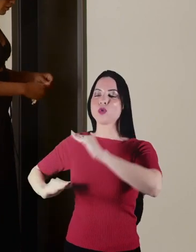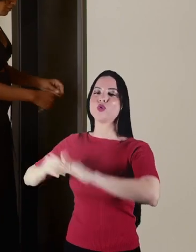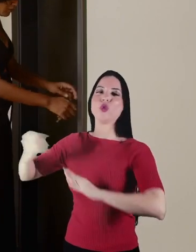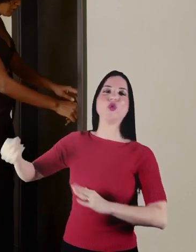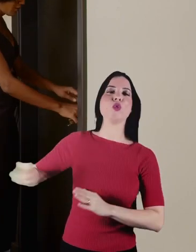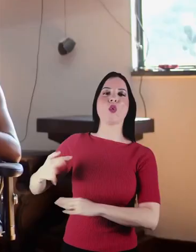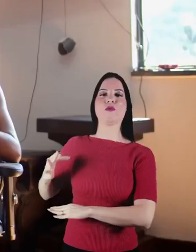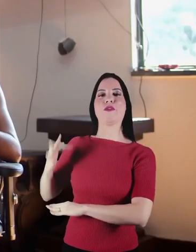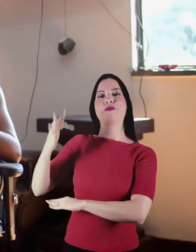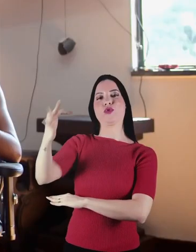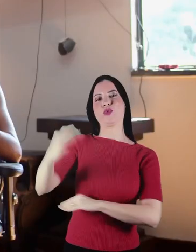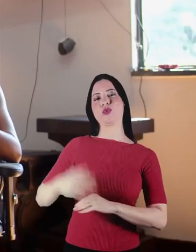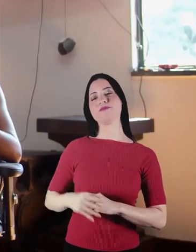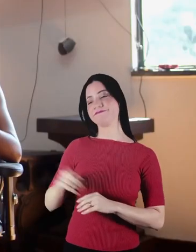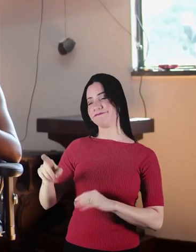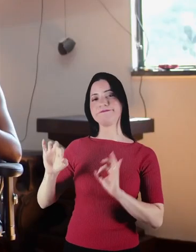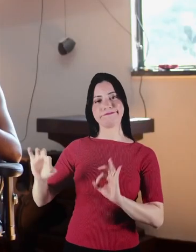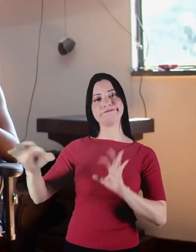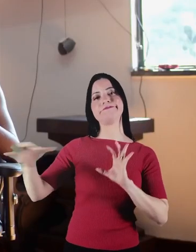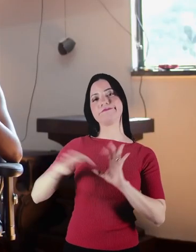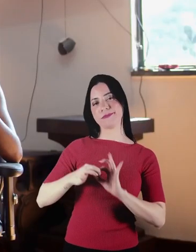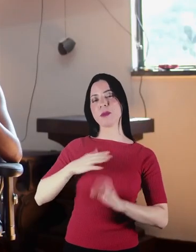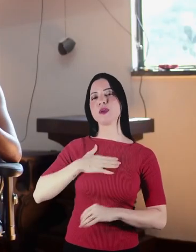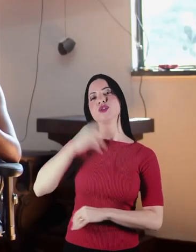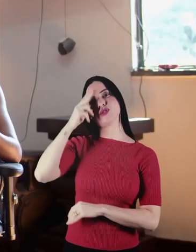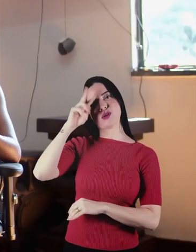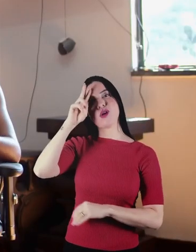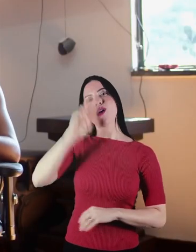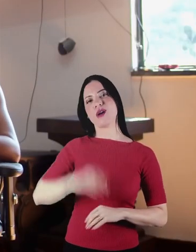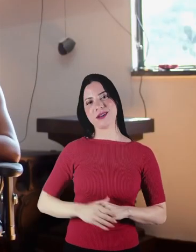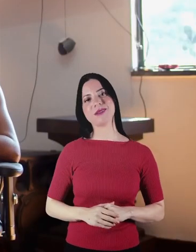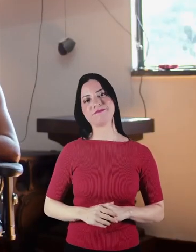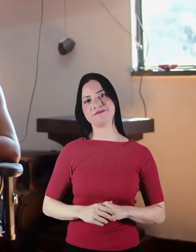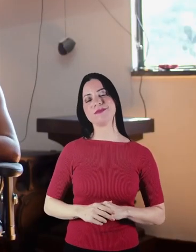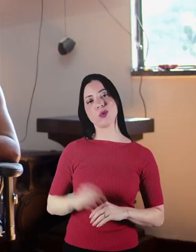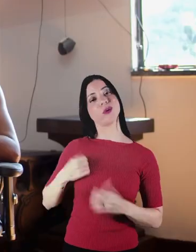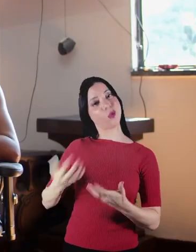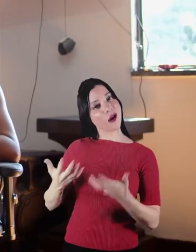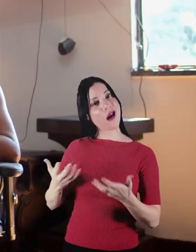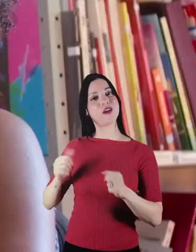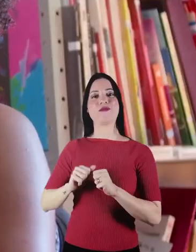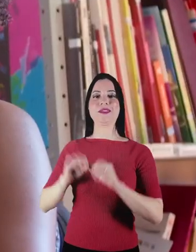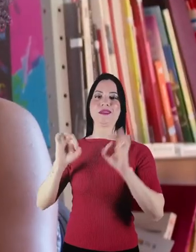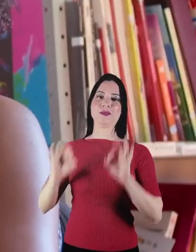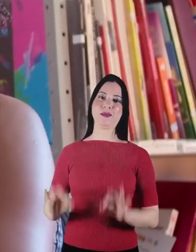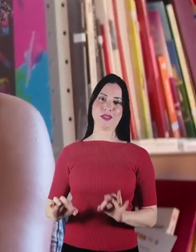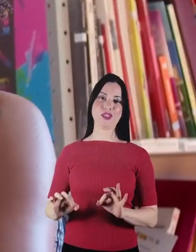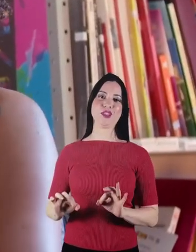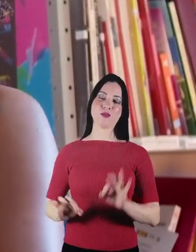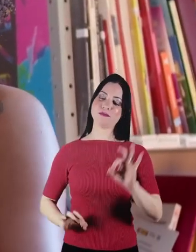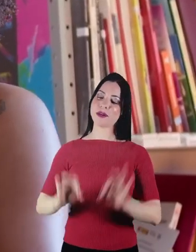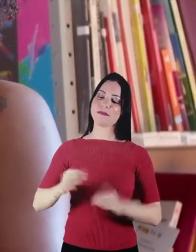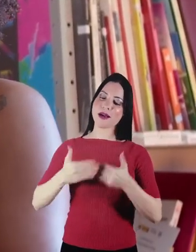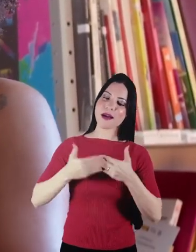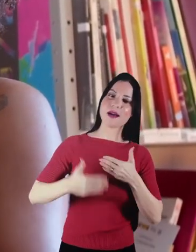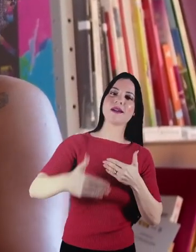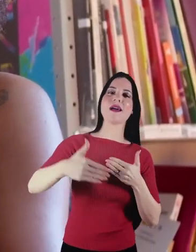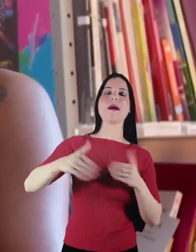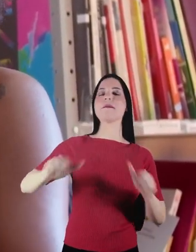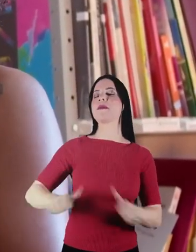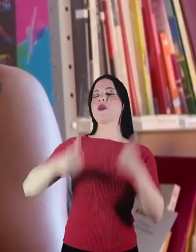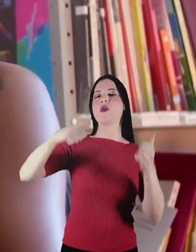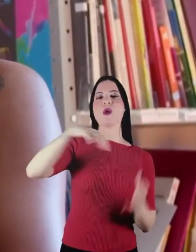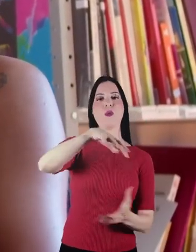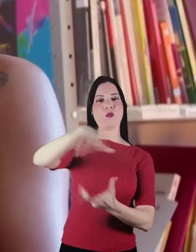a minha história e com o que eu tenho me proposto a fazer assim no mundo, né? A falta de acesso a